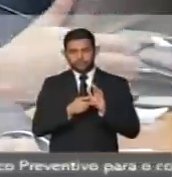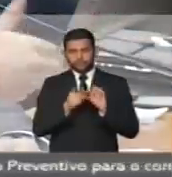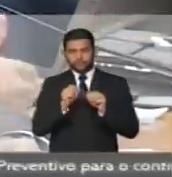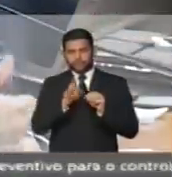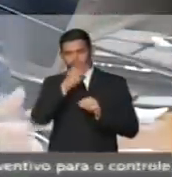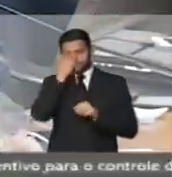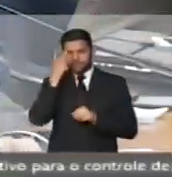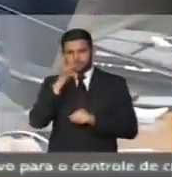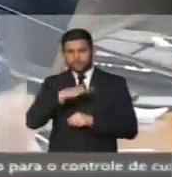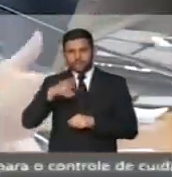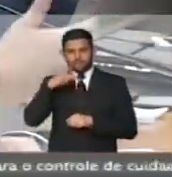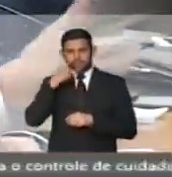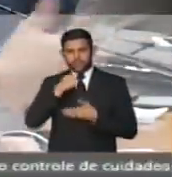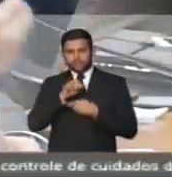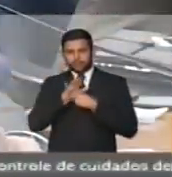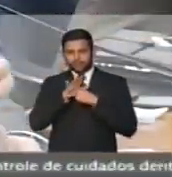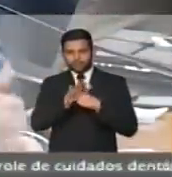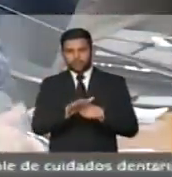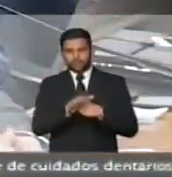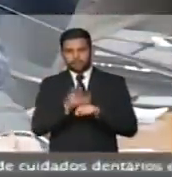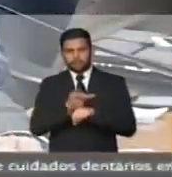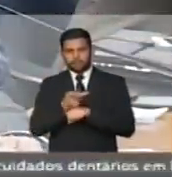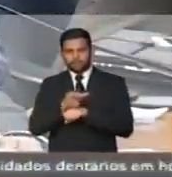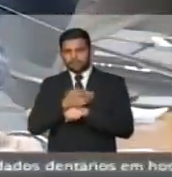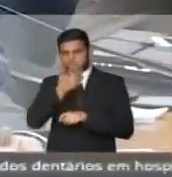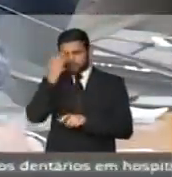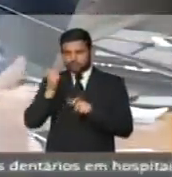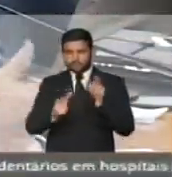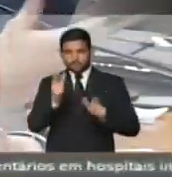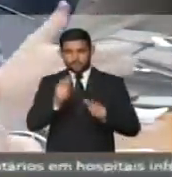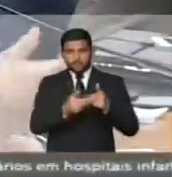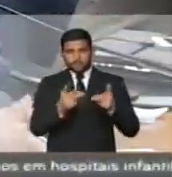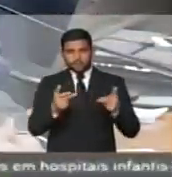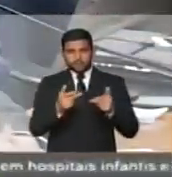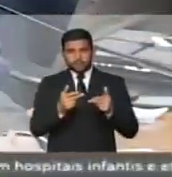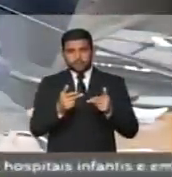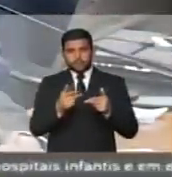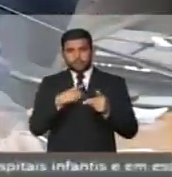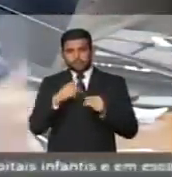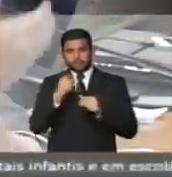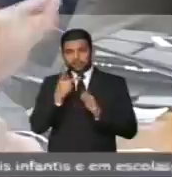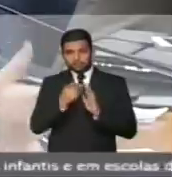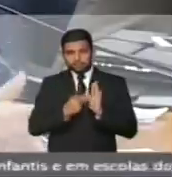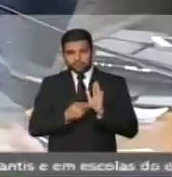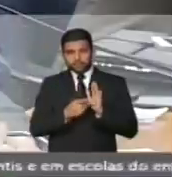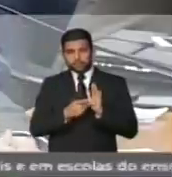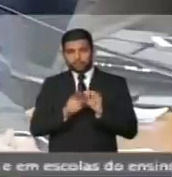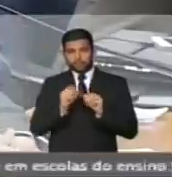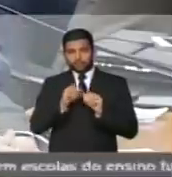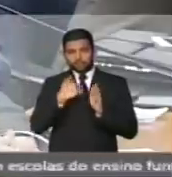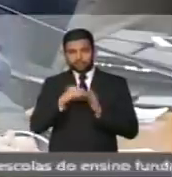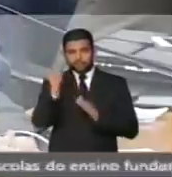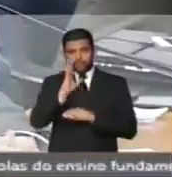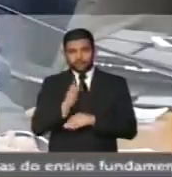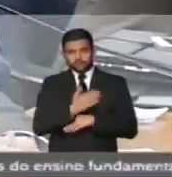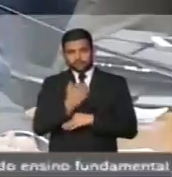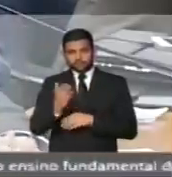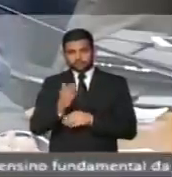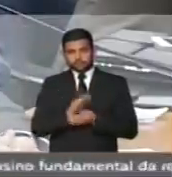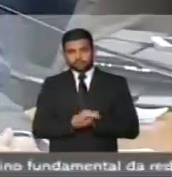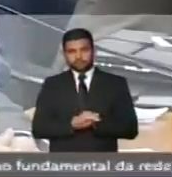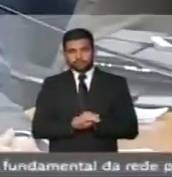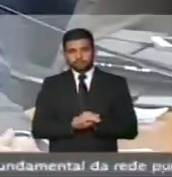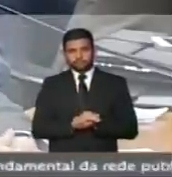apadrinhados estão, né, buscando essas pessoas corretas e que tornam esses projetos viáveis a nível Brasil. Tá.